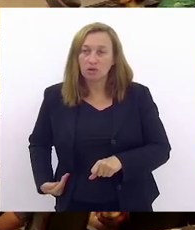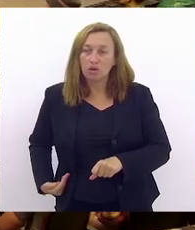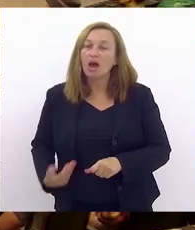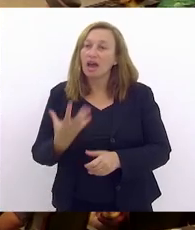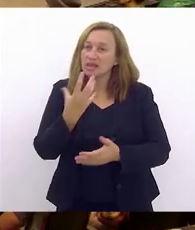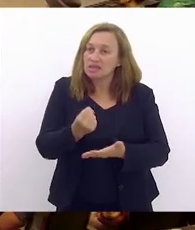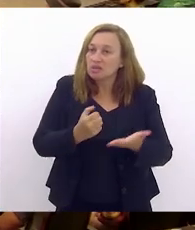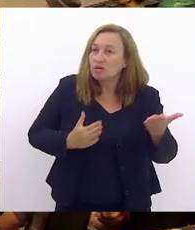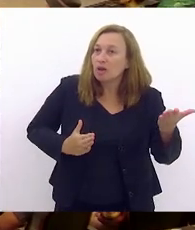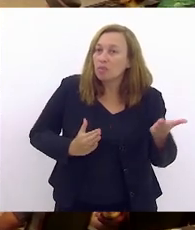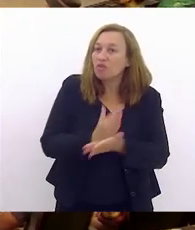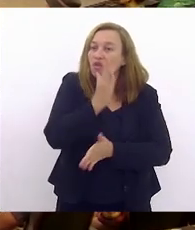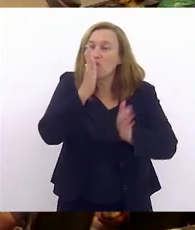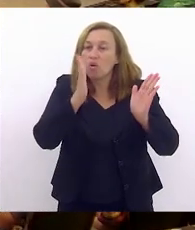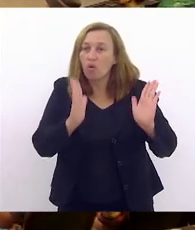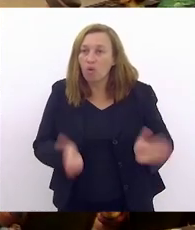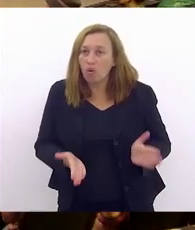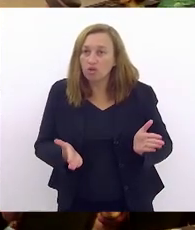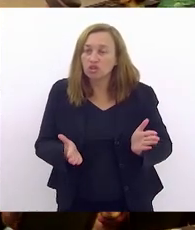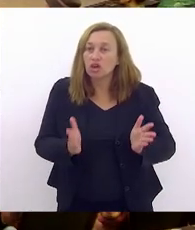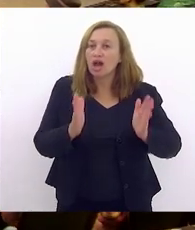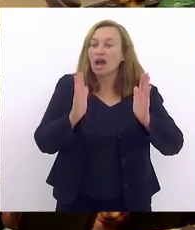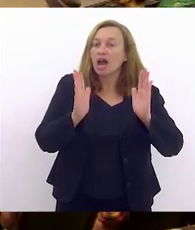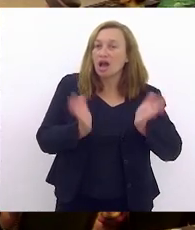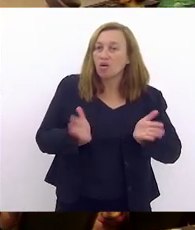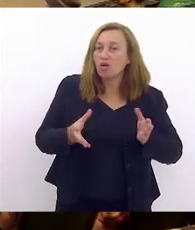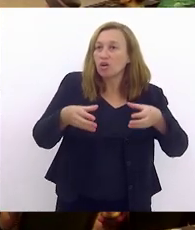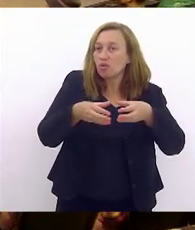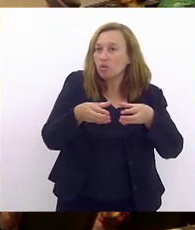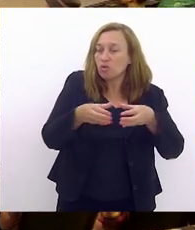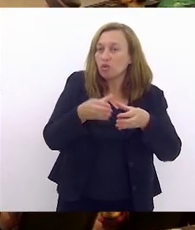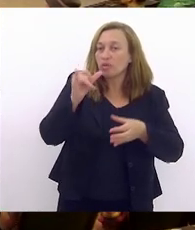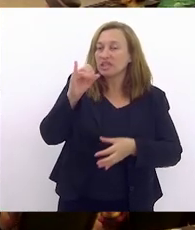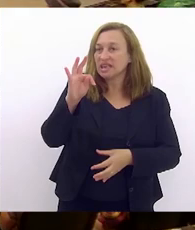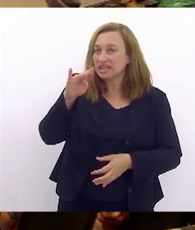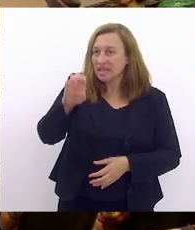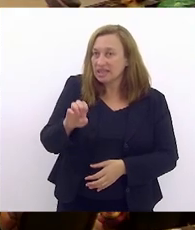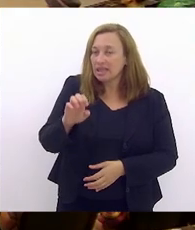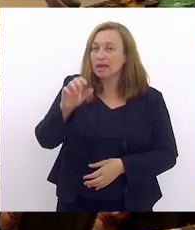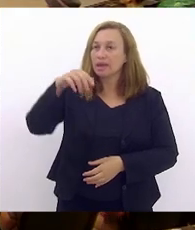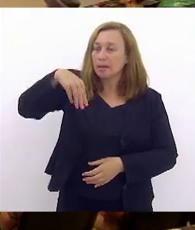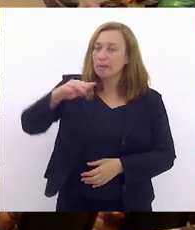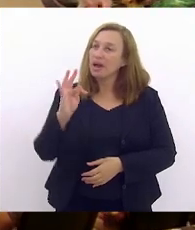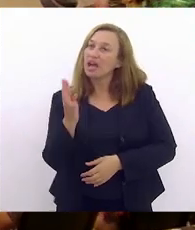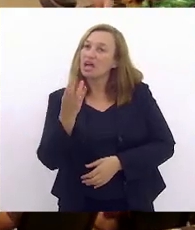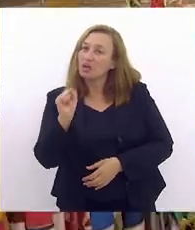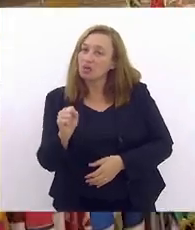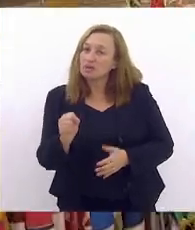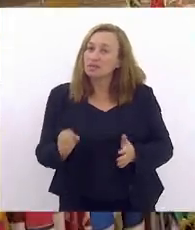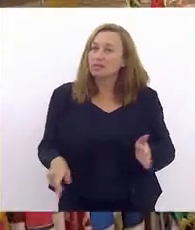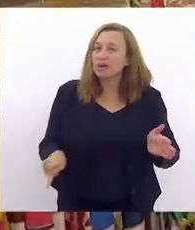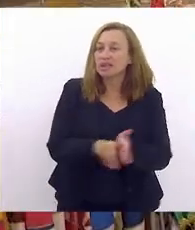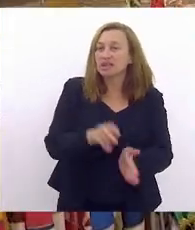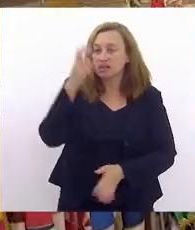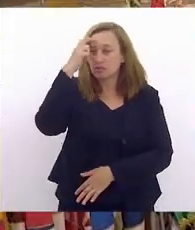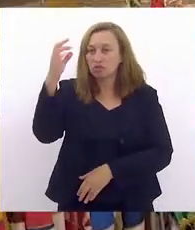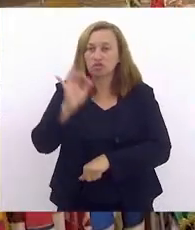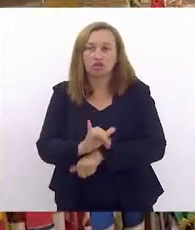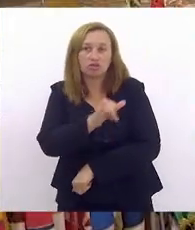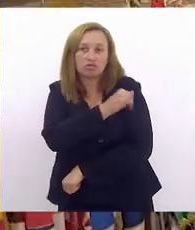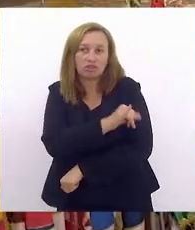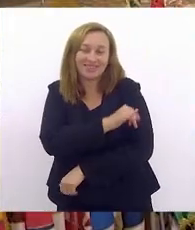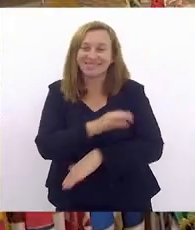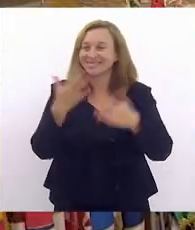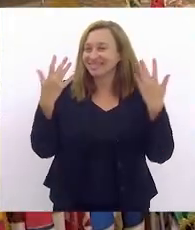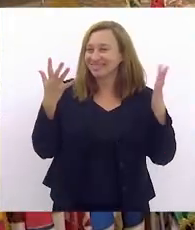a Intendente Magalhães agora é tombada para a nossa cultura do Estado do Rio de Janeiro.